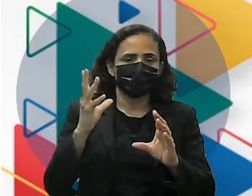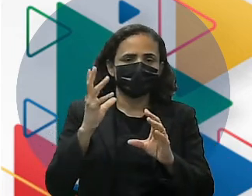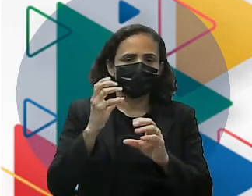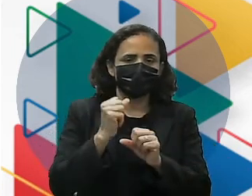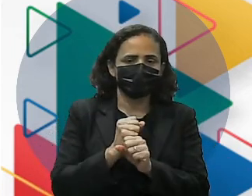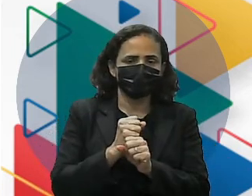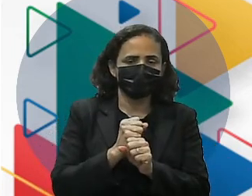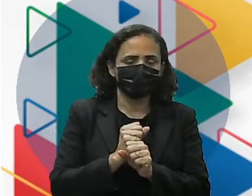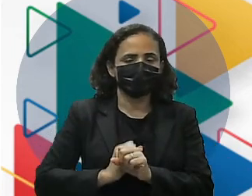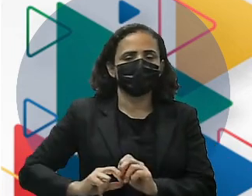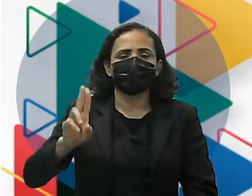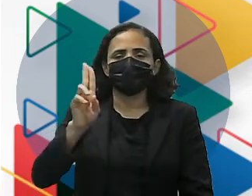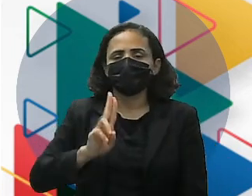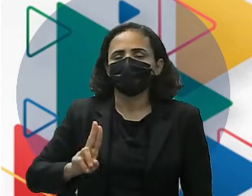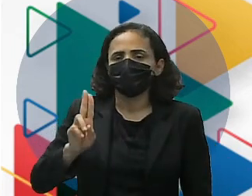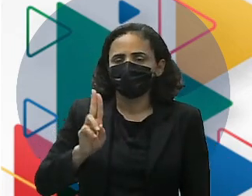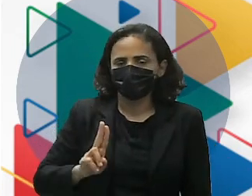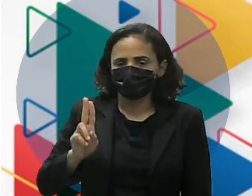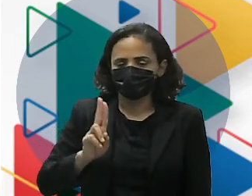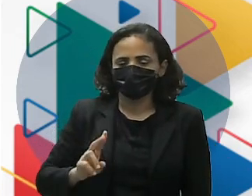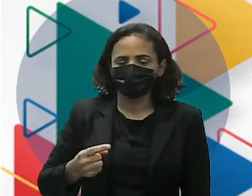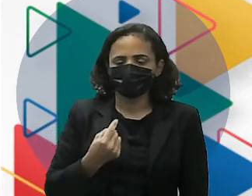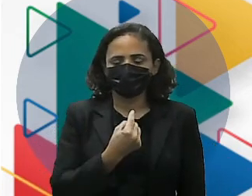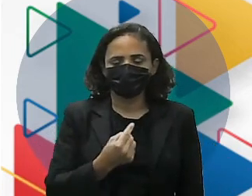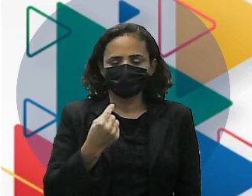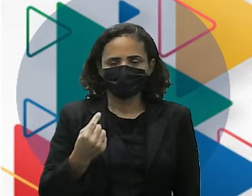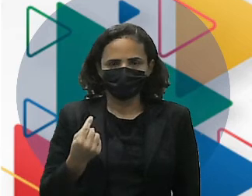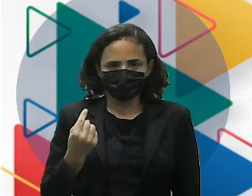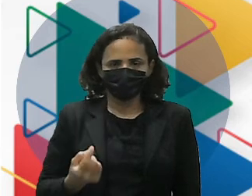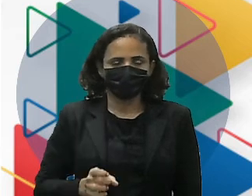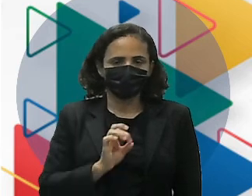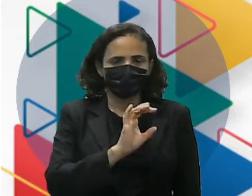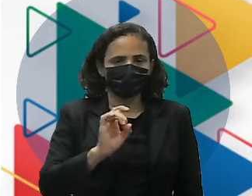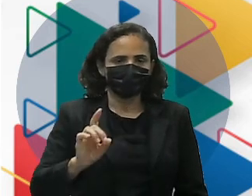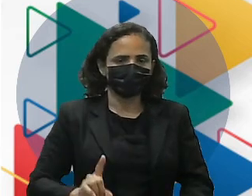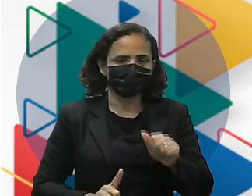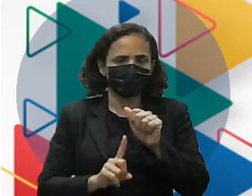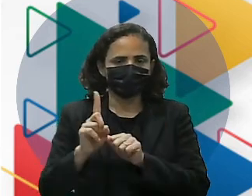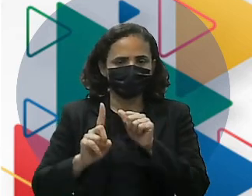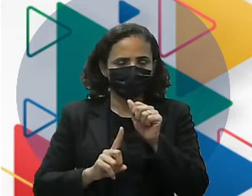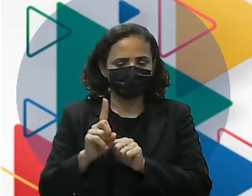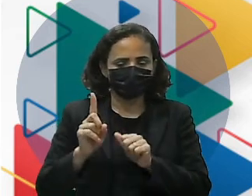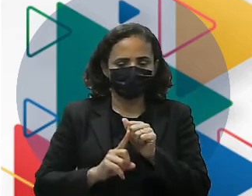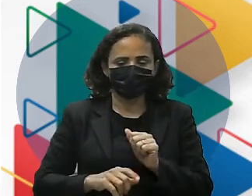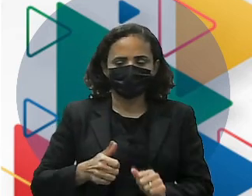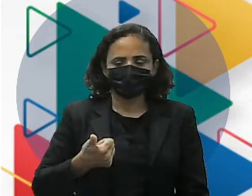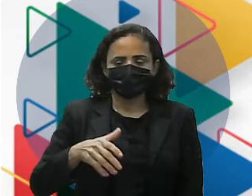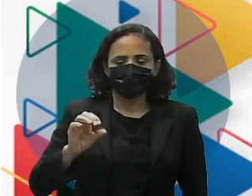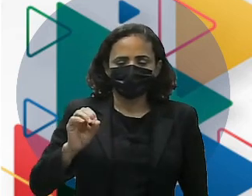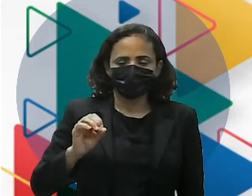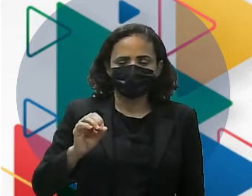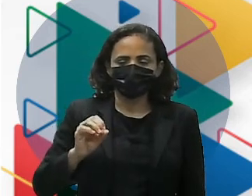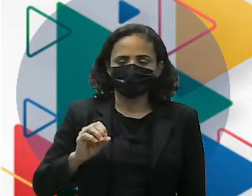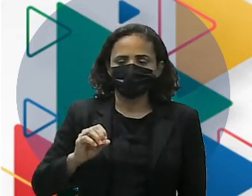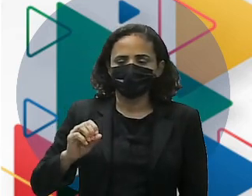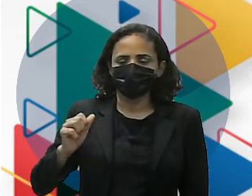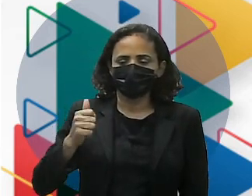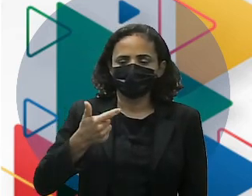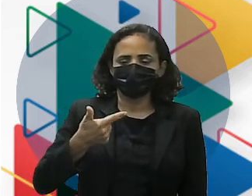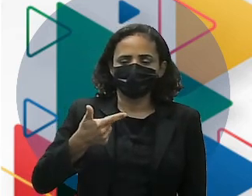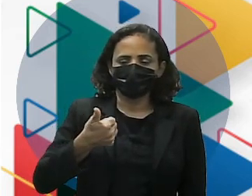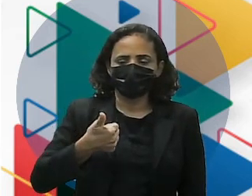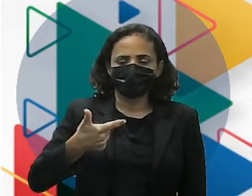o consumo em quilowatt-hora de cada mês. Beleza? 180, 120,